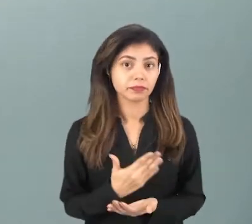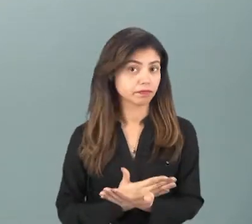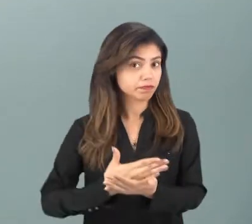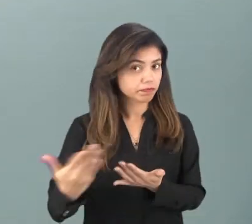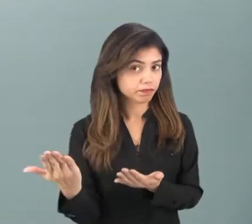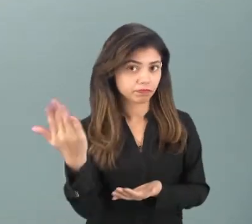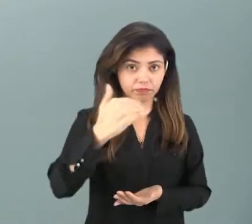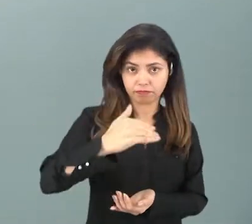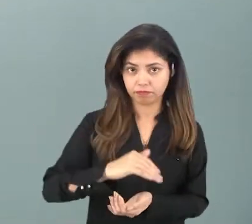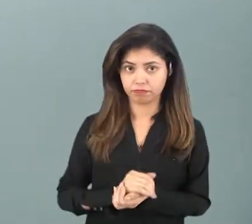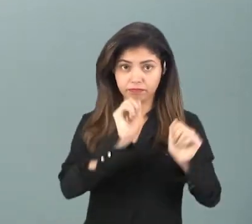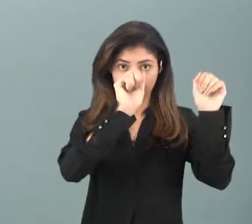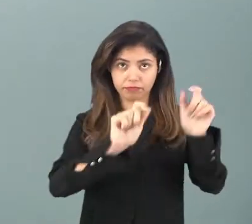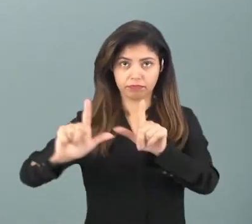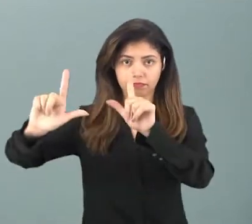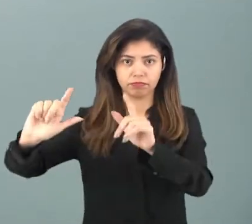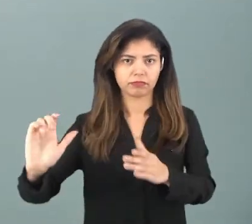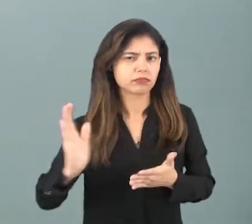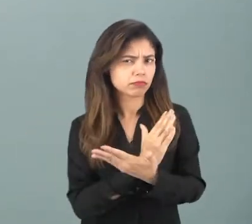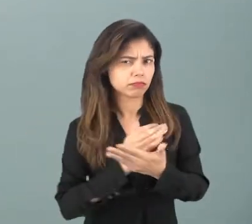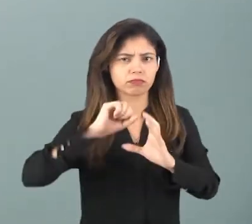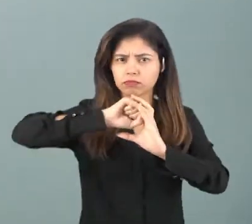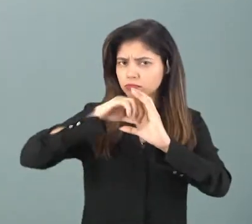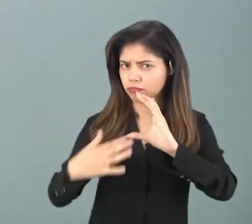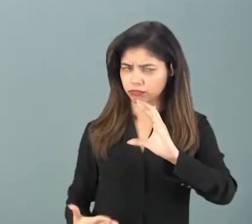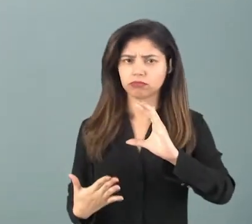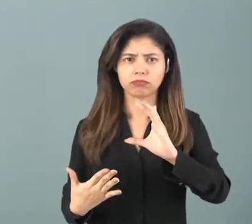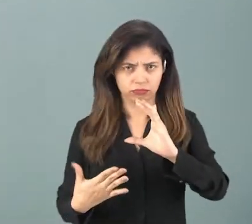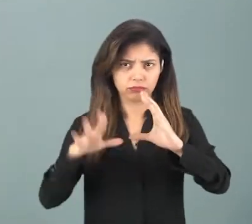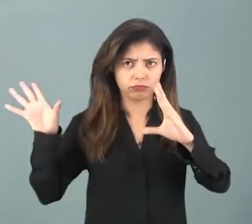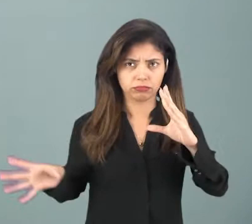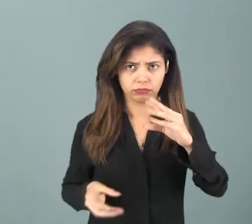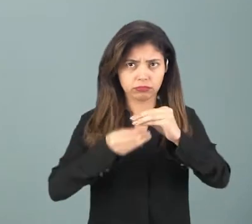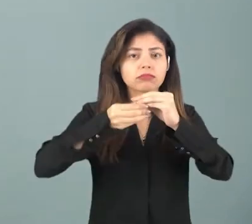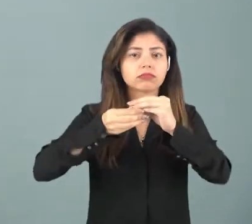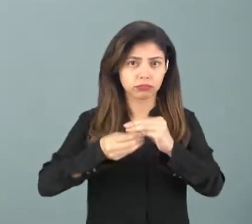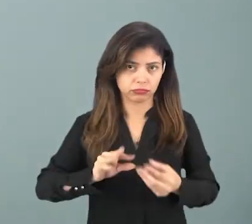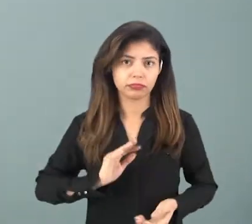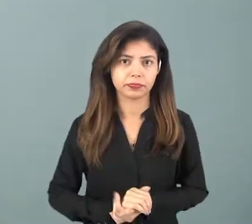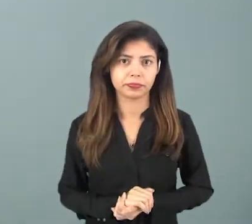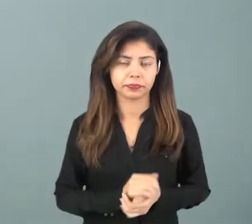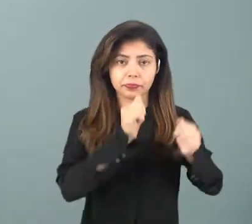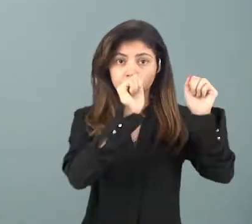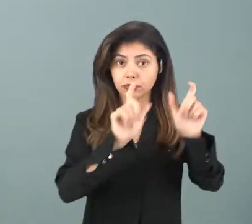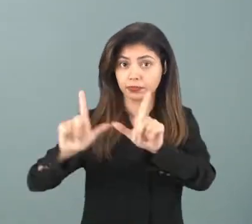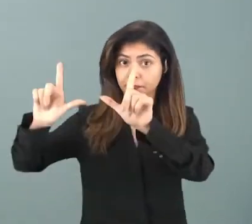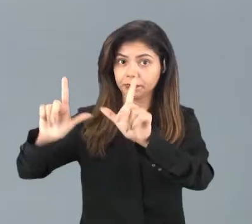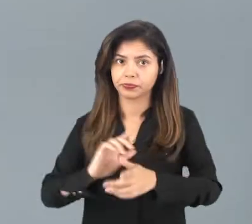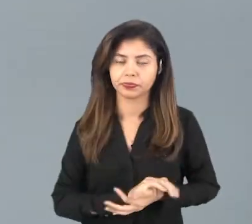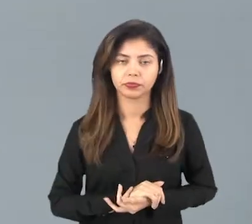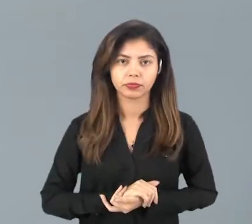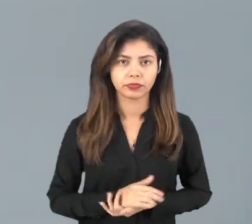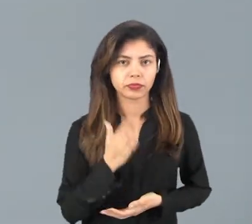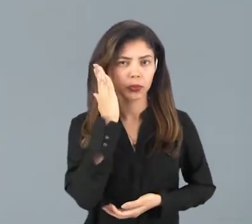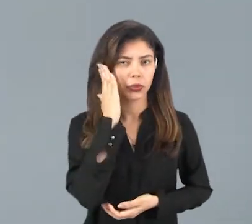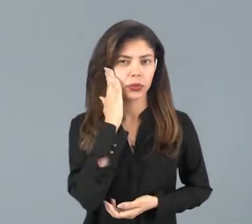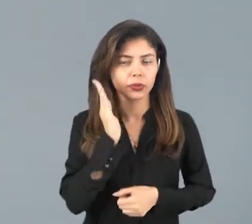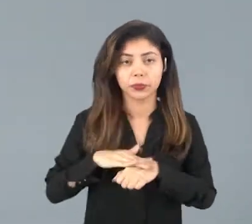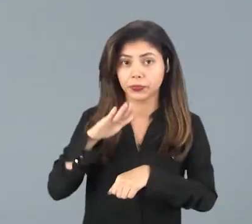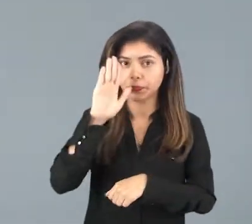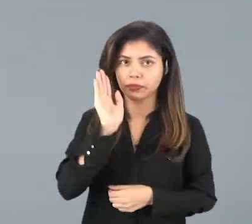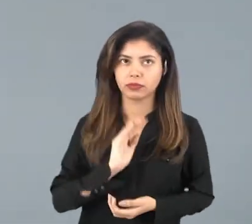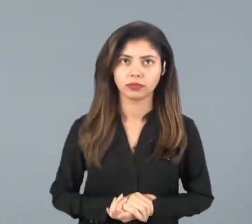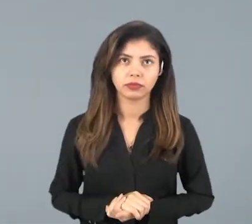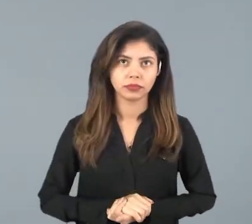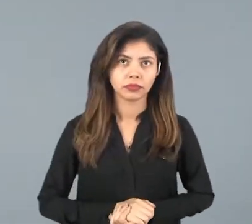Vamos começar acompanhando aí na telinha algumas características e como é que ele é composto, tá bom? Então acompanha comigo aí na telinha, para a gente entender um pouco mais.